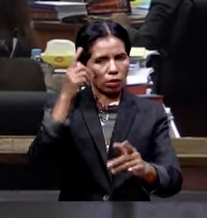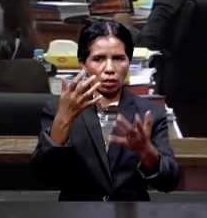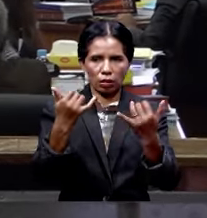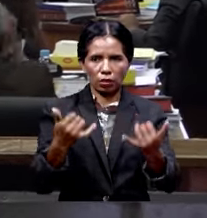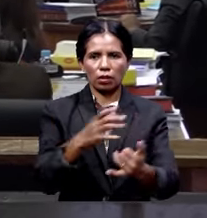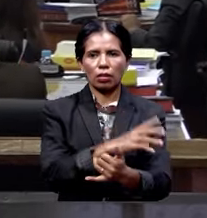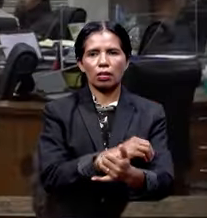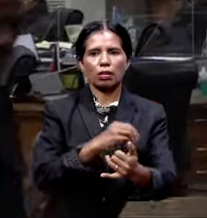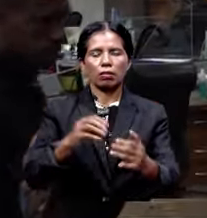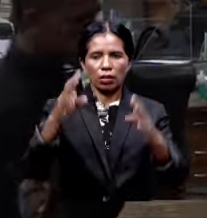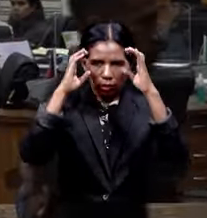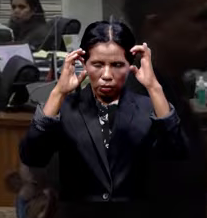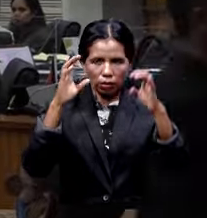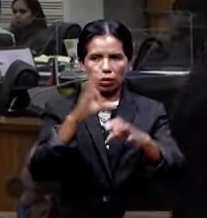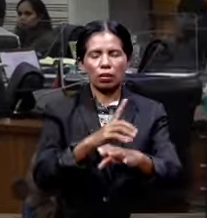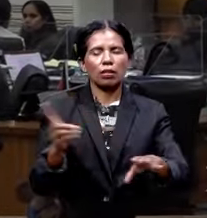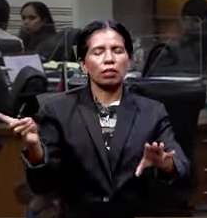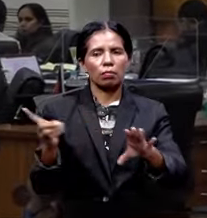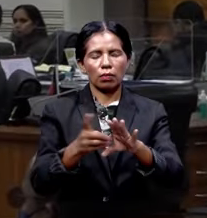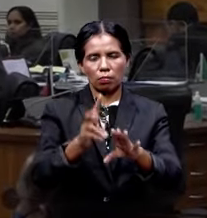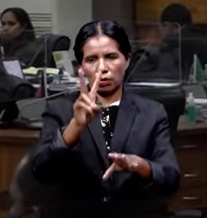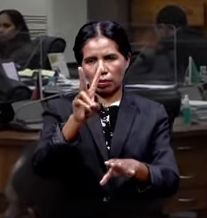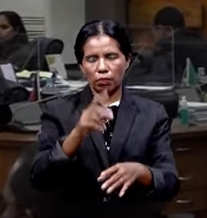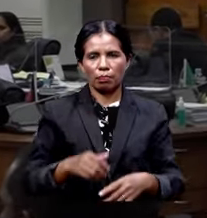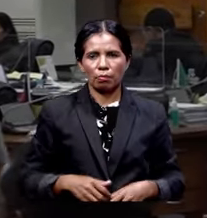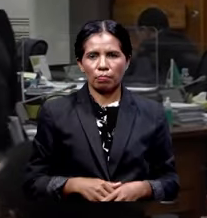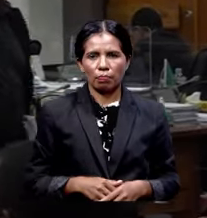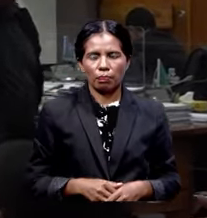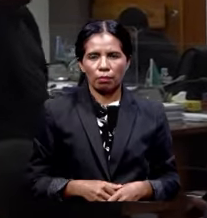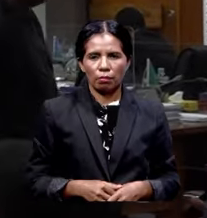i ha grau educação diploma 2. Adriano Vertial, Zaime dos Santos, GMN.